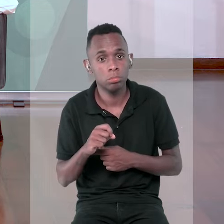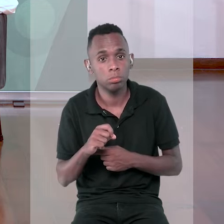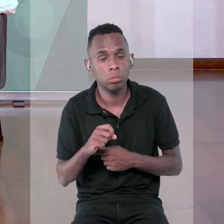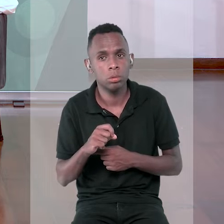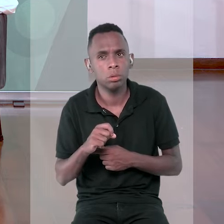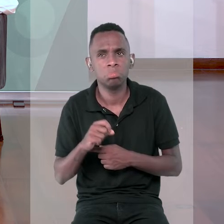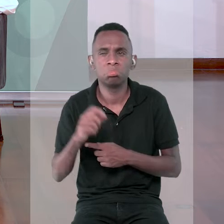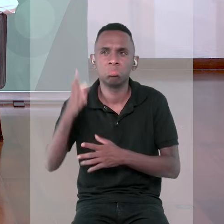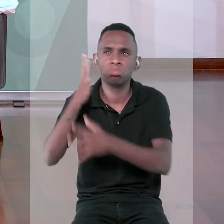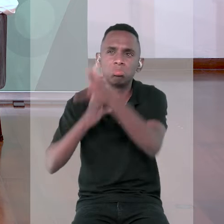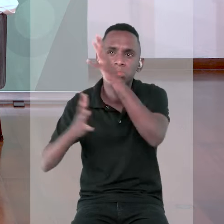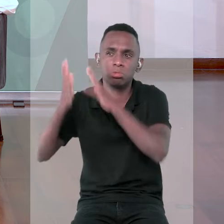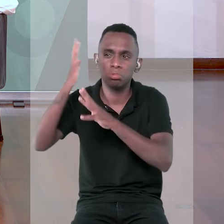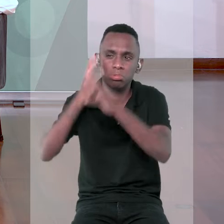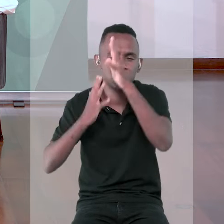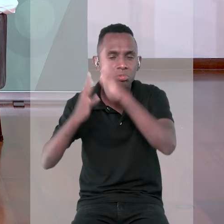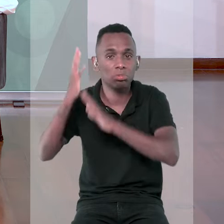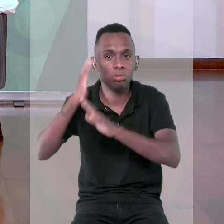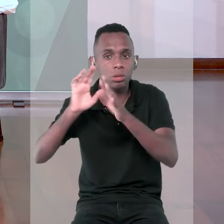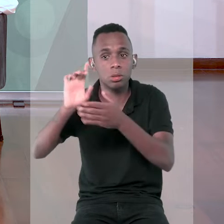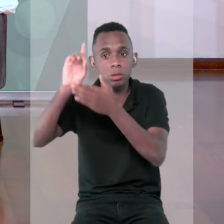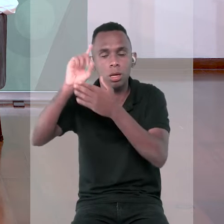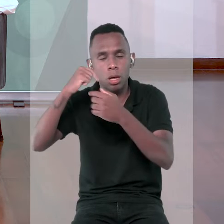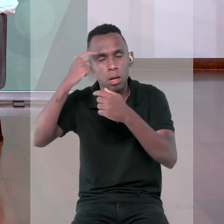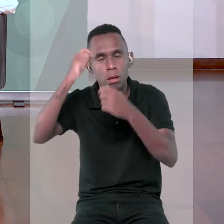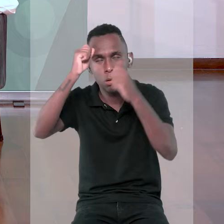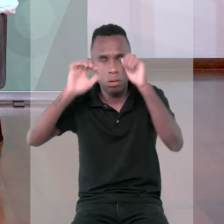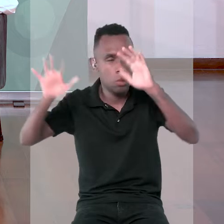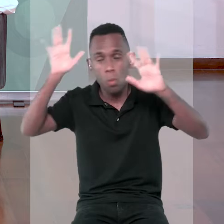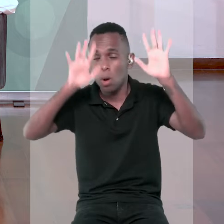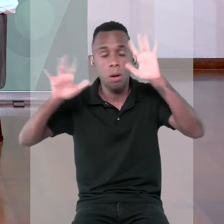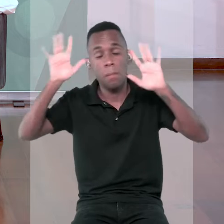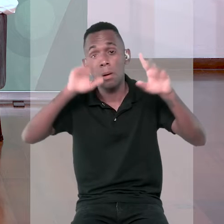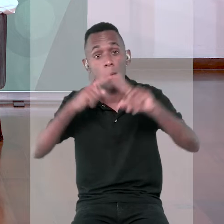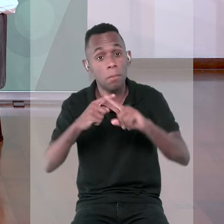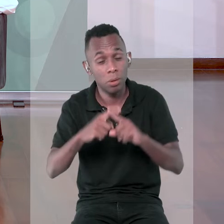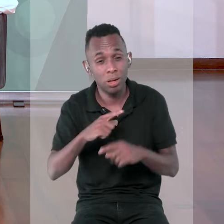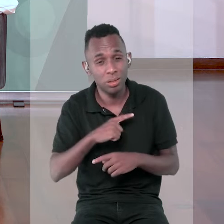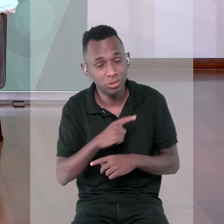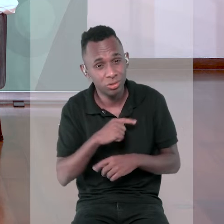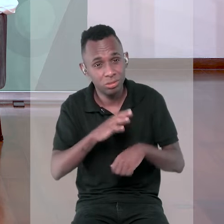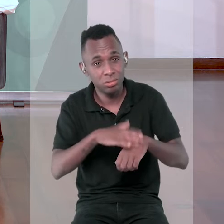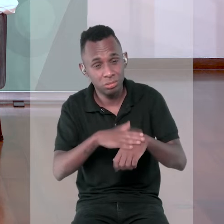dessas vozes que ela ouvia, ela ter tido alucinações porque ela tinha